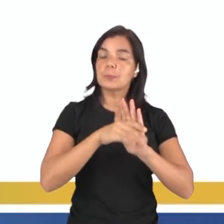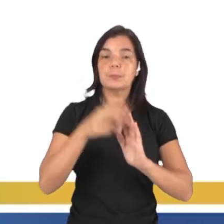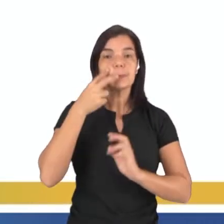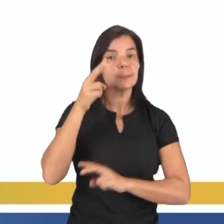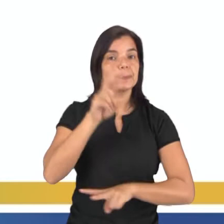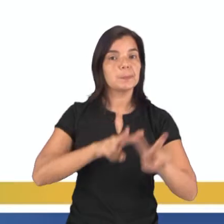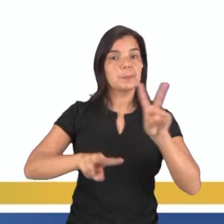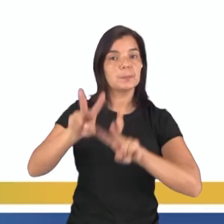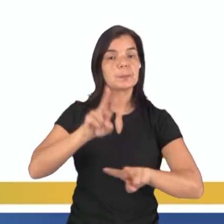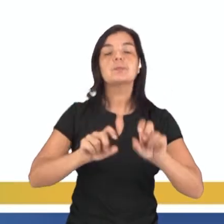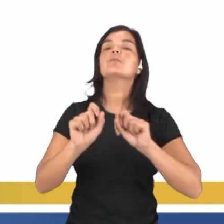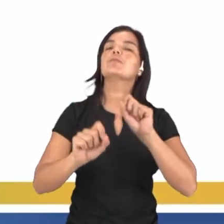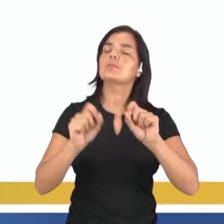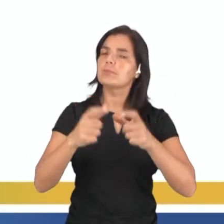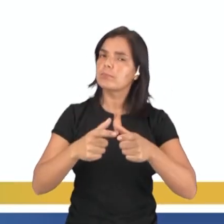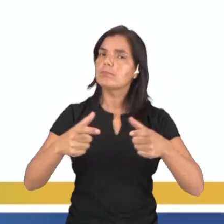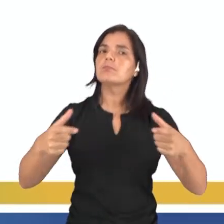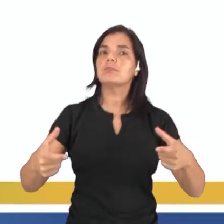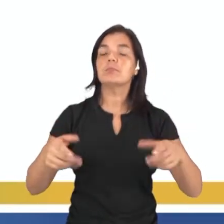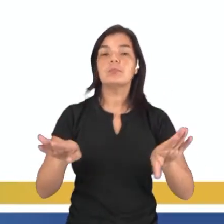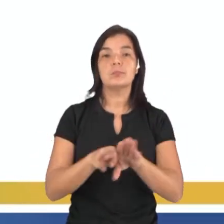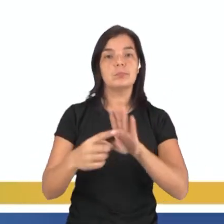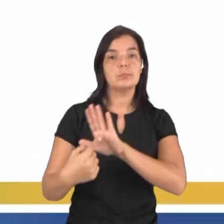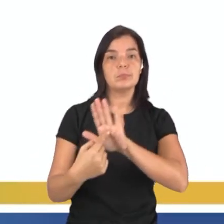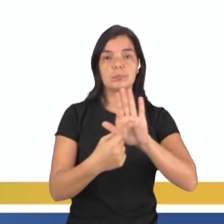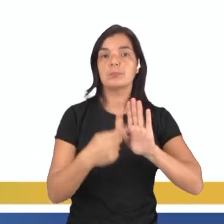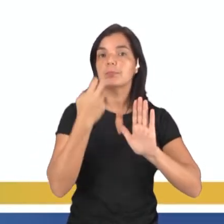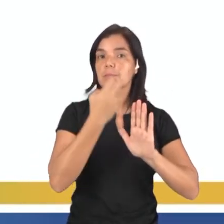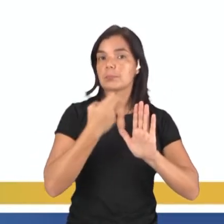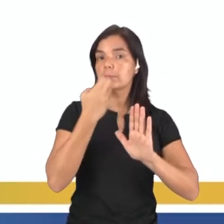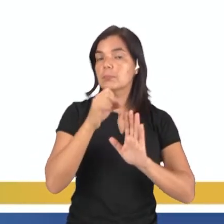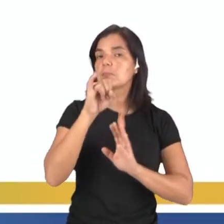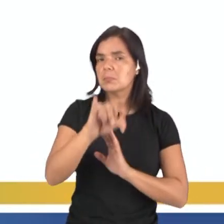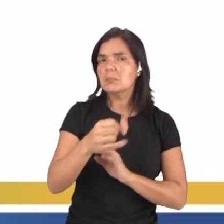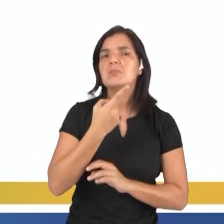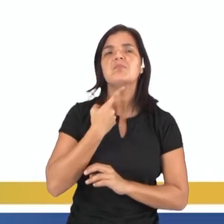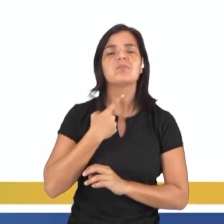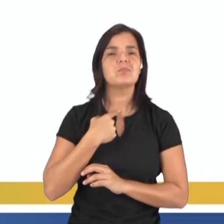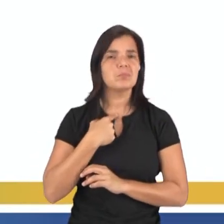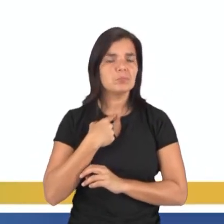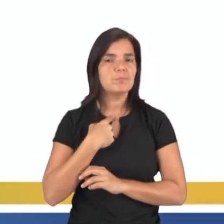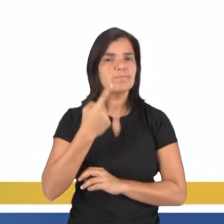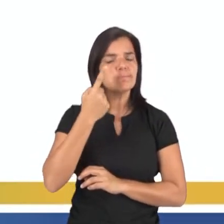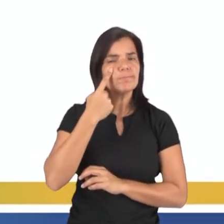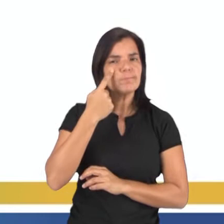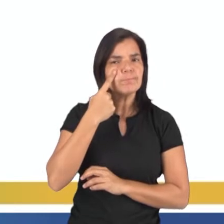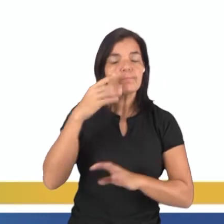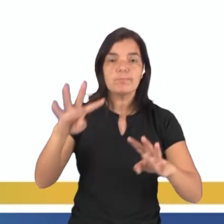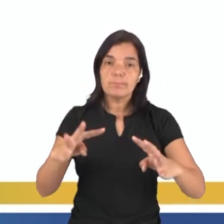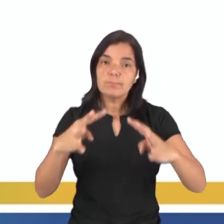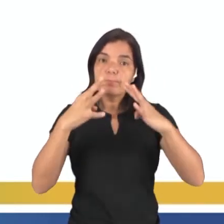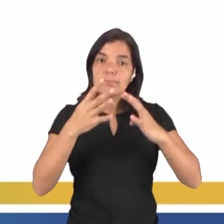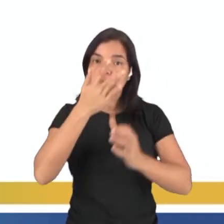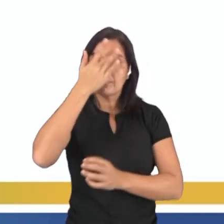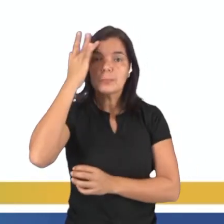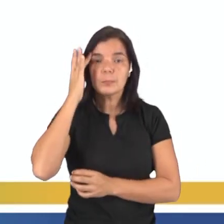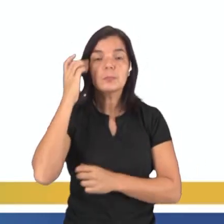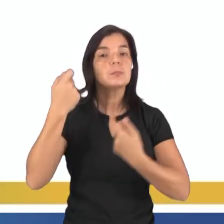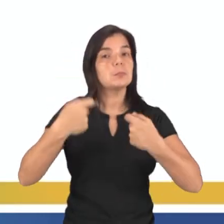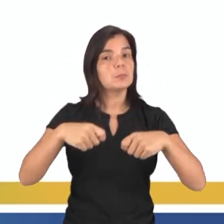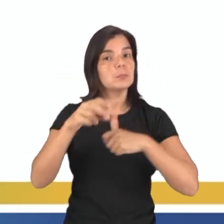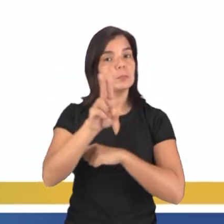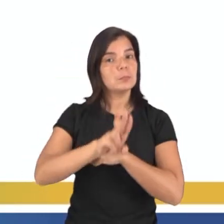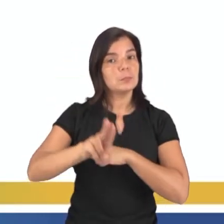visual envolvente é grande em uma apresentação oral. Se você deseja capturar a atenção do seu público,